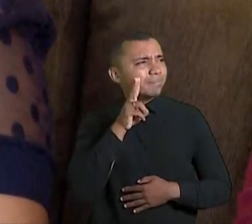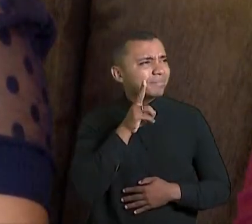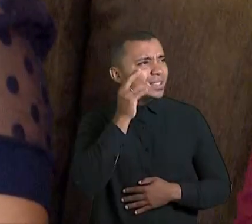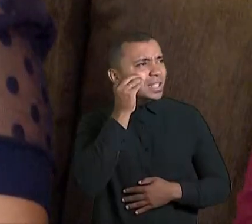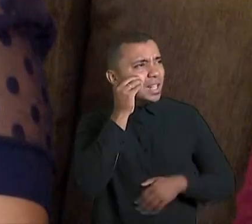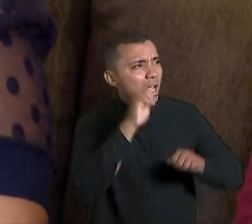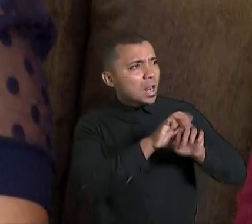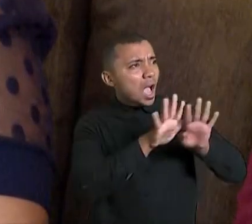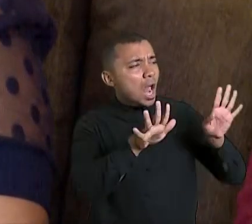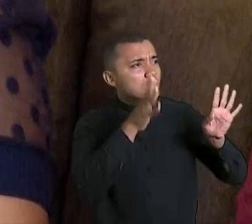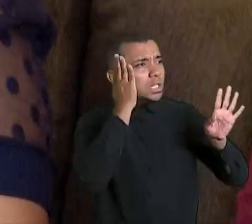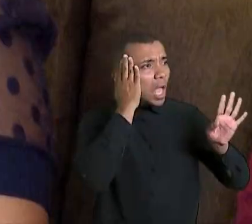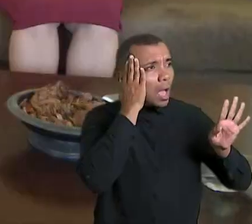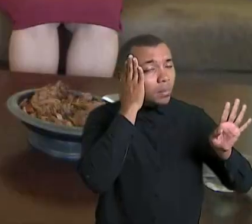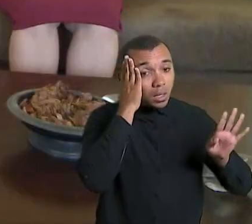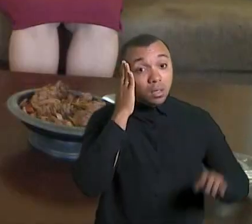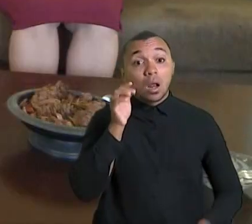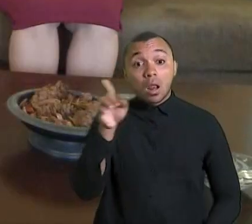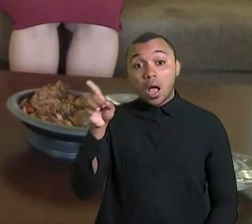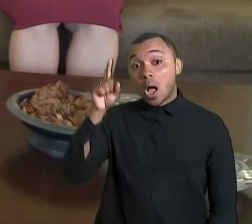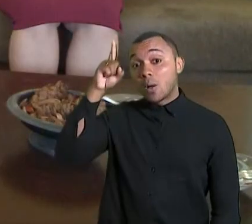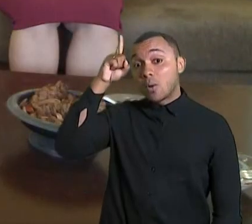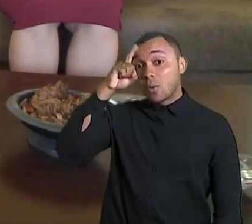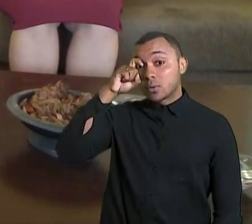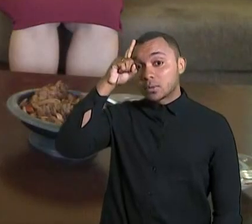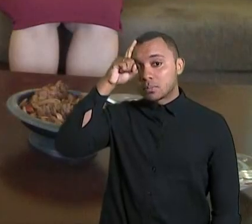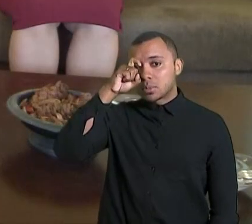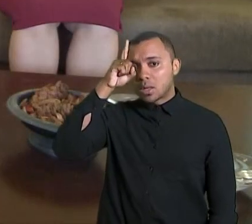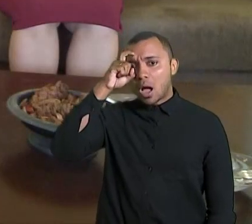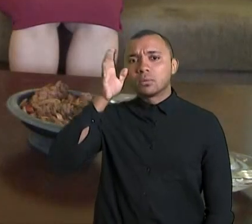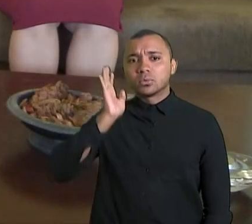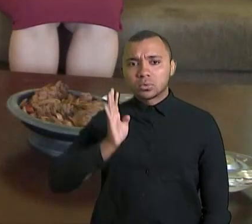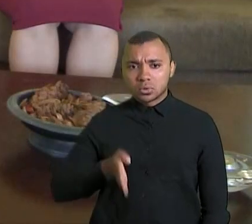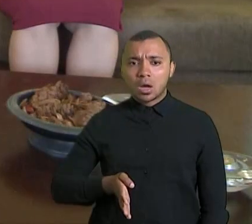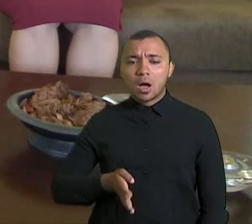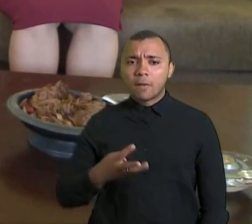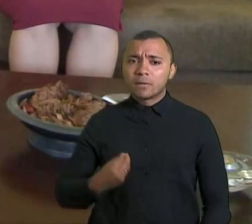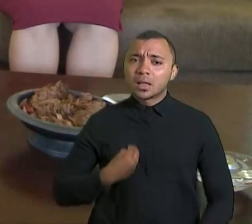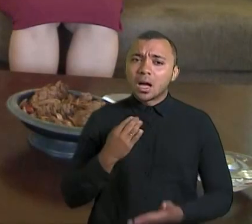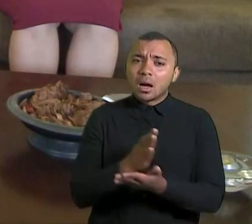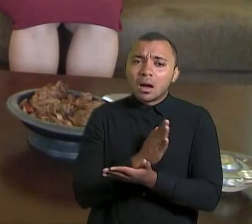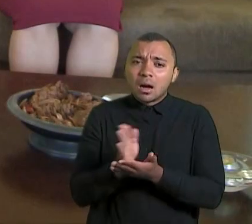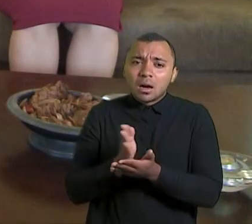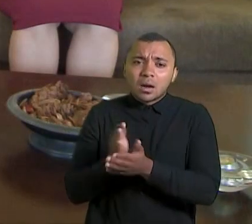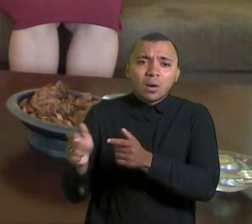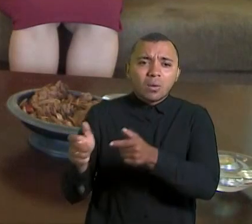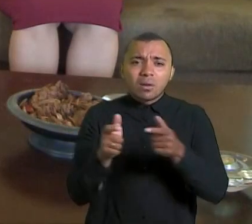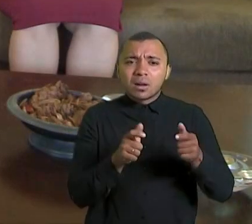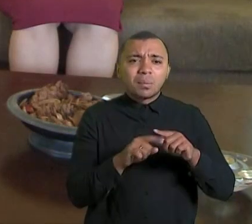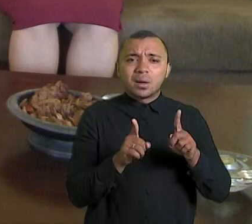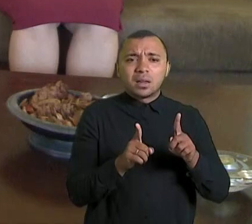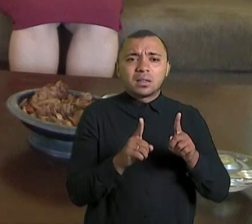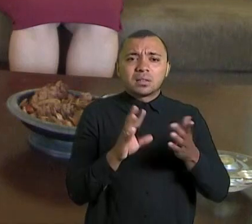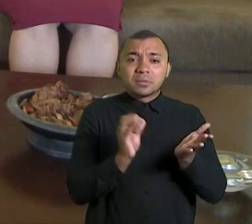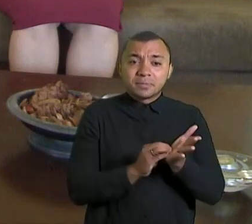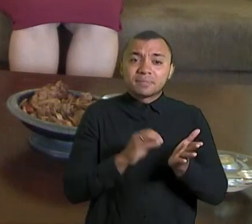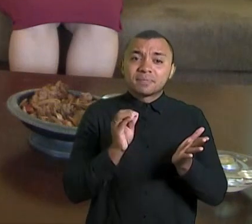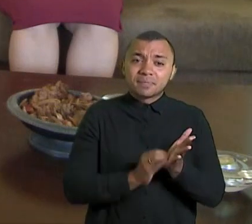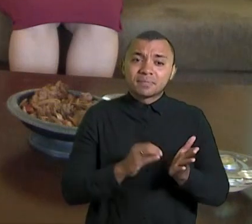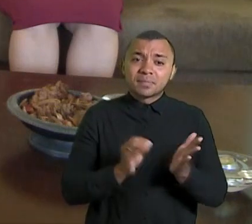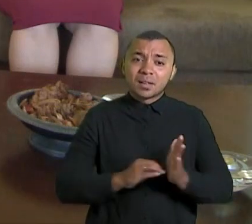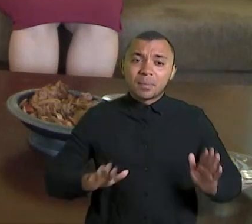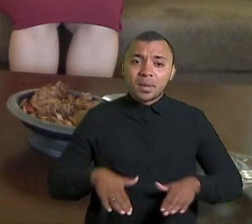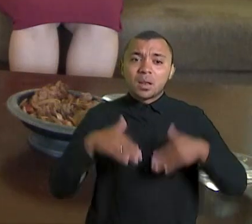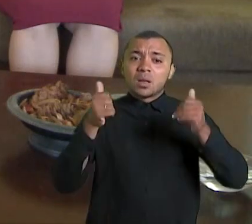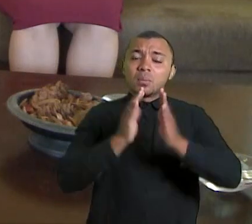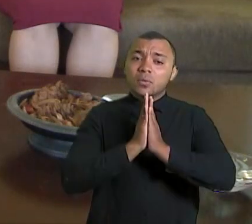Até mesmo nos hospitais, pisos táteis já existem, mas geralmente estão em péssimas condições. Então, abra um